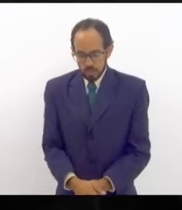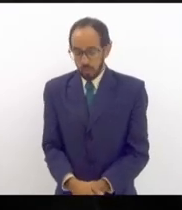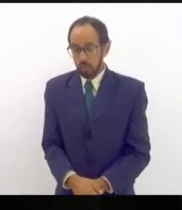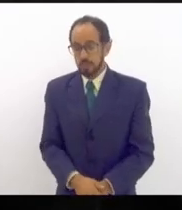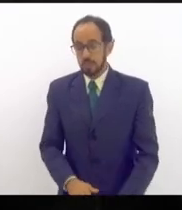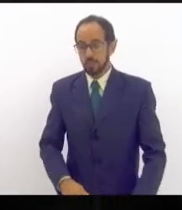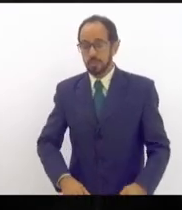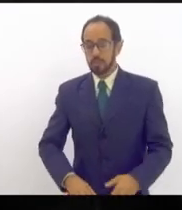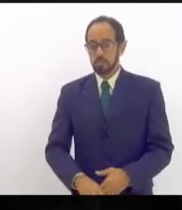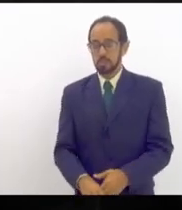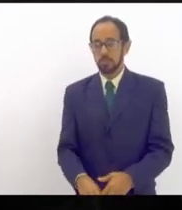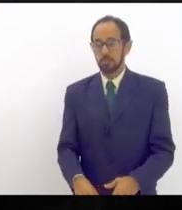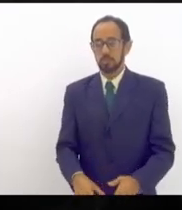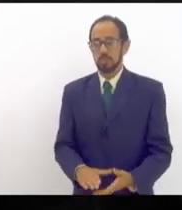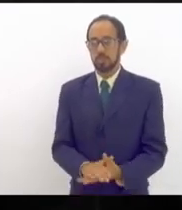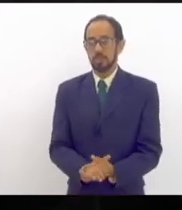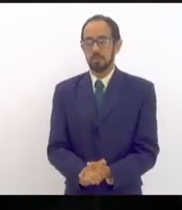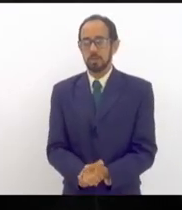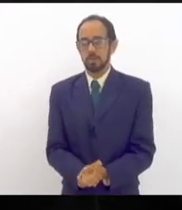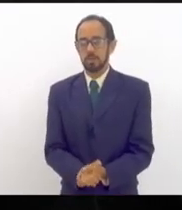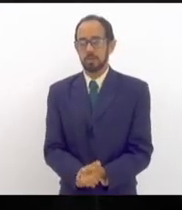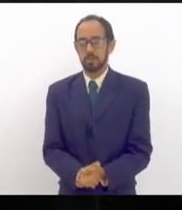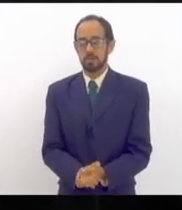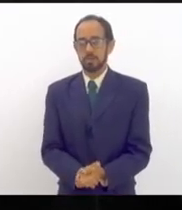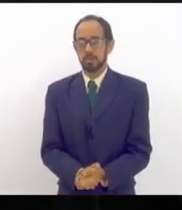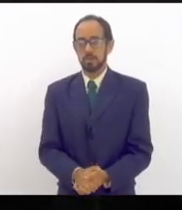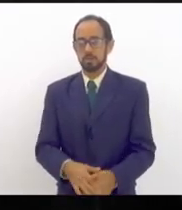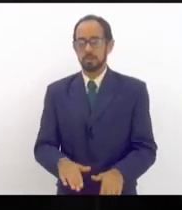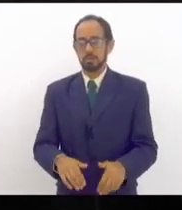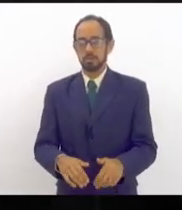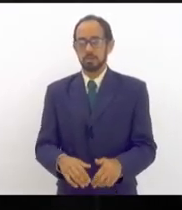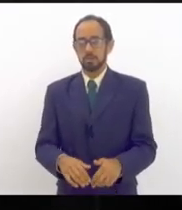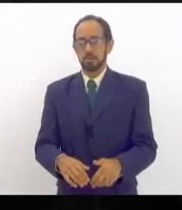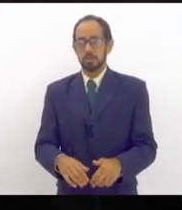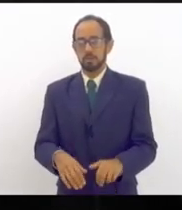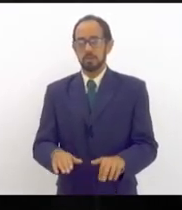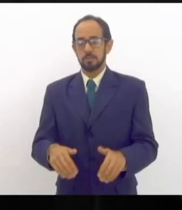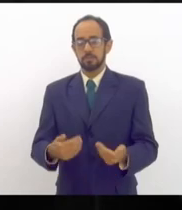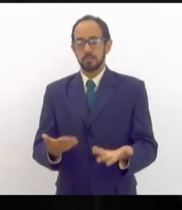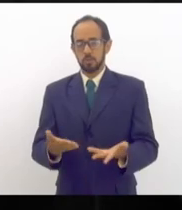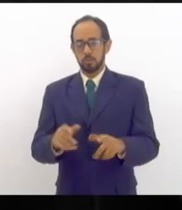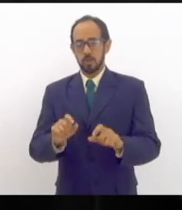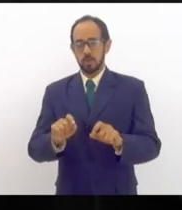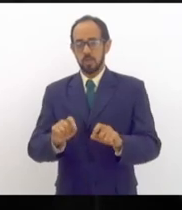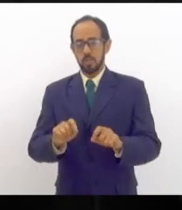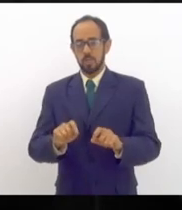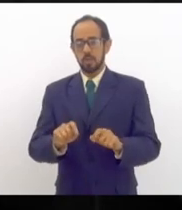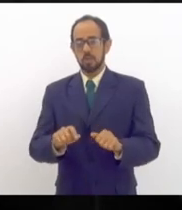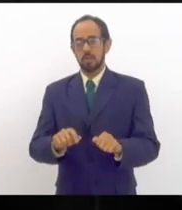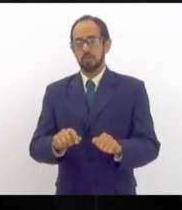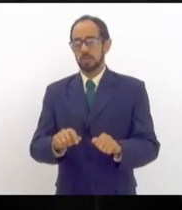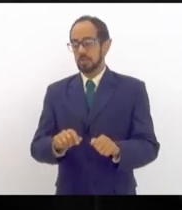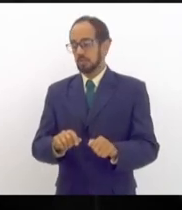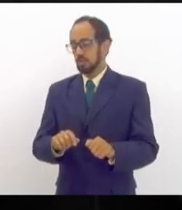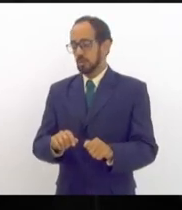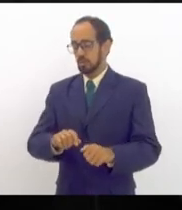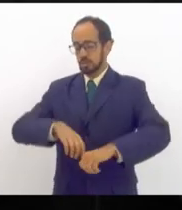e 1994 ainda no governo Sarney